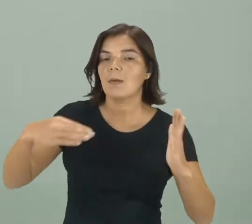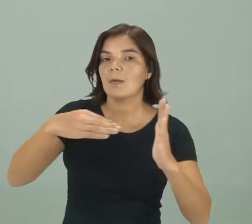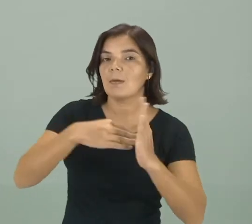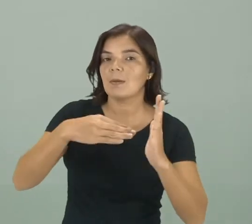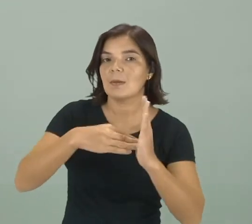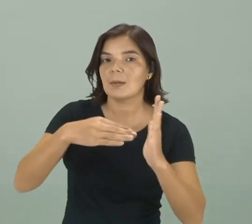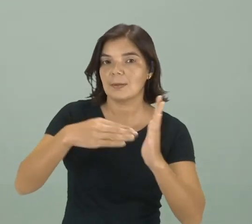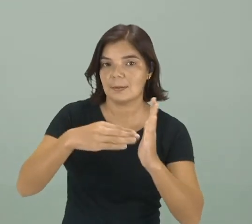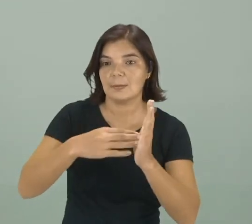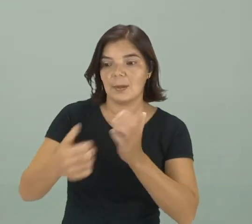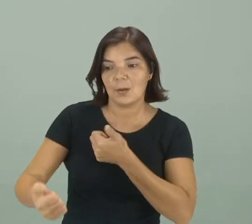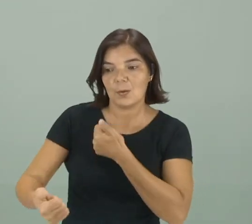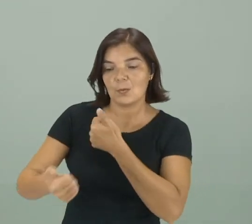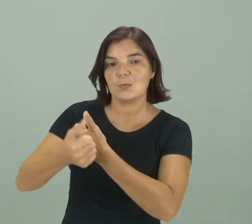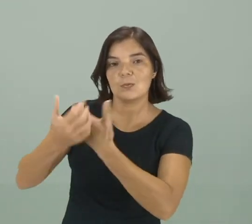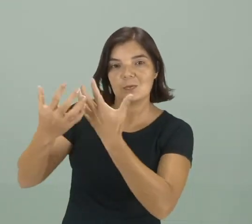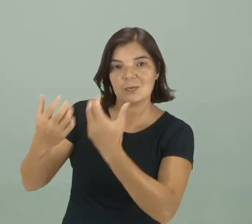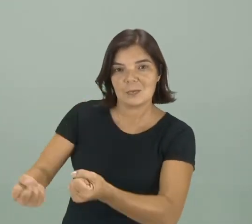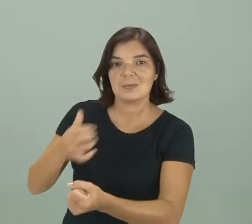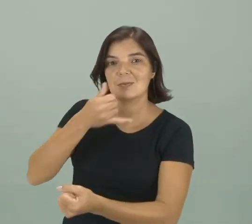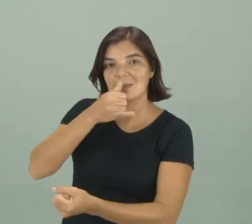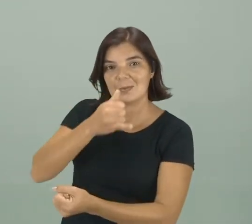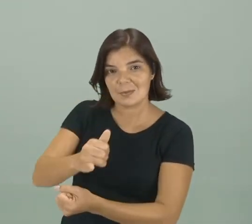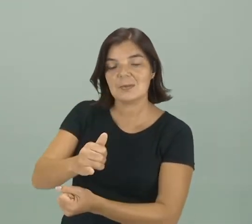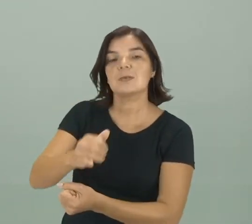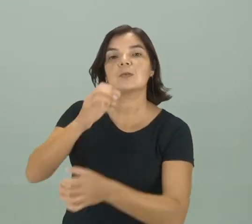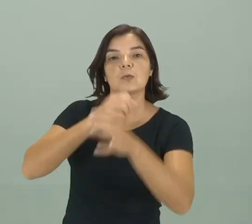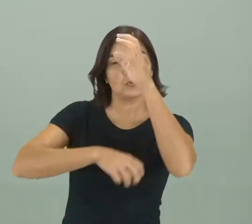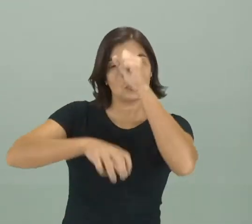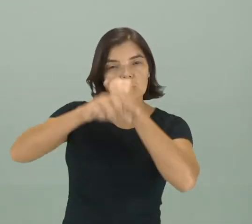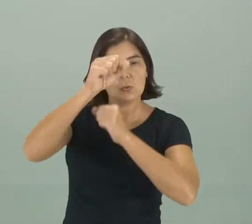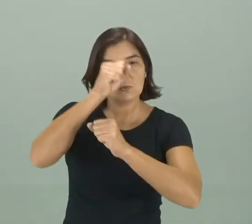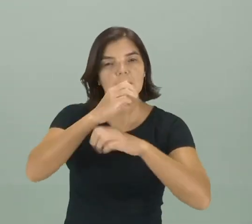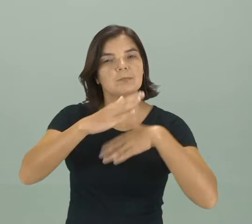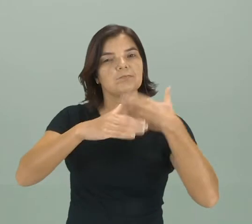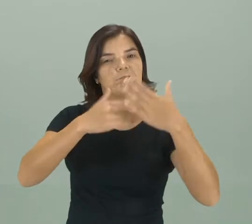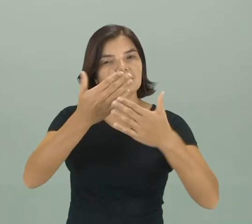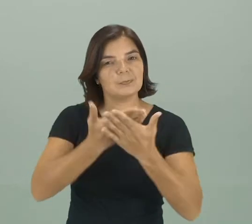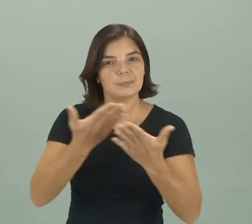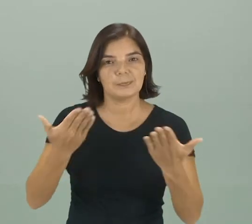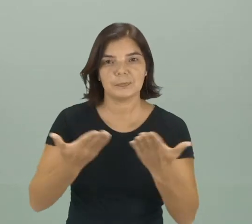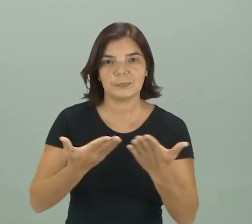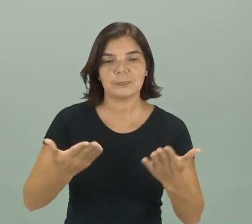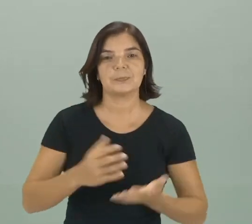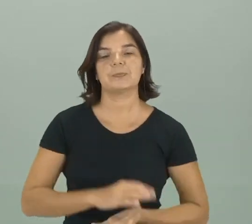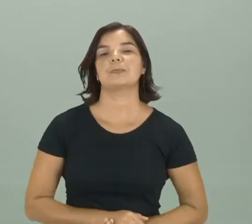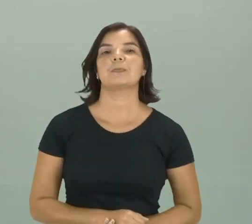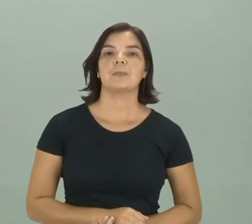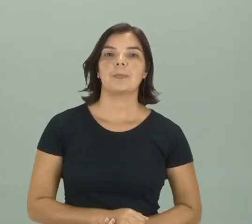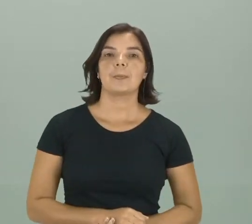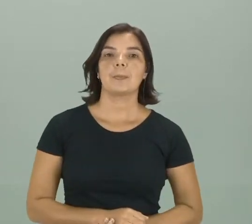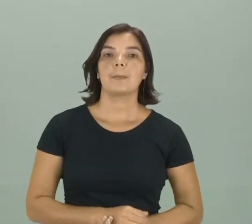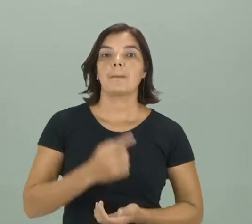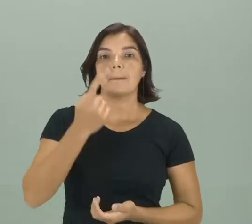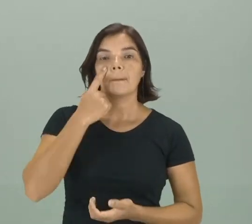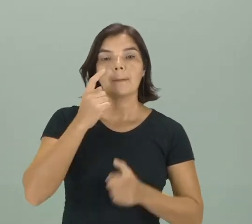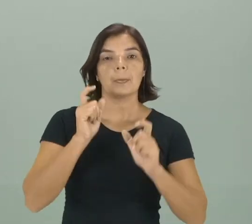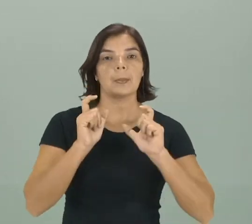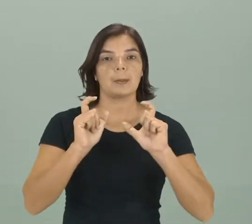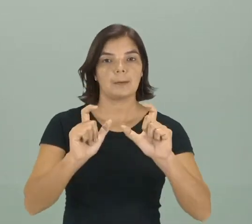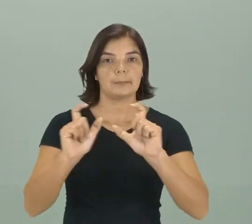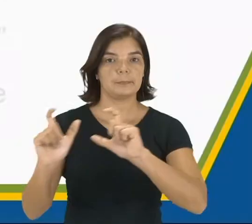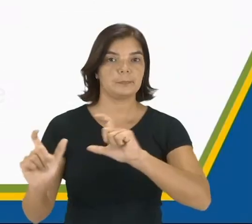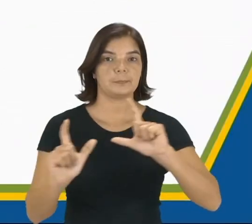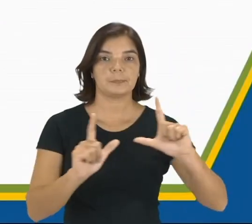então nos portadores de cargas elétricas, que nós vamos aprender um pouquinho mais nessa aula de hoje. Atentem, por favor, aqui